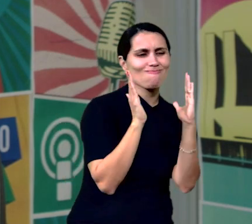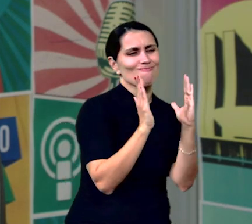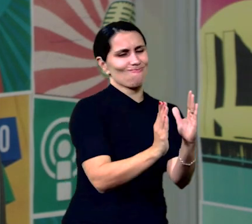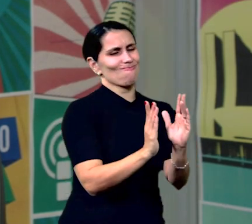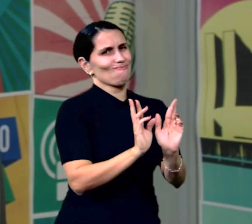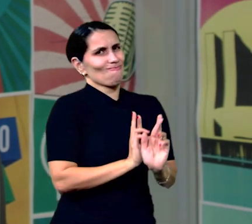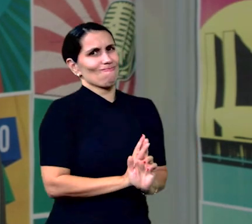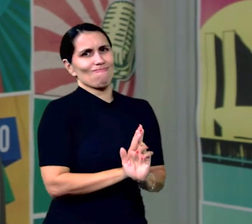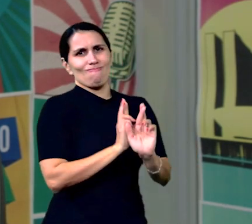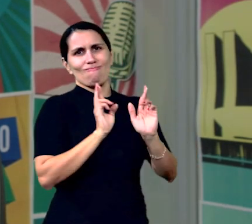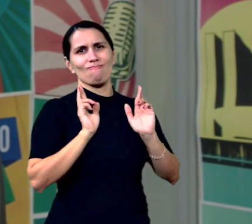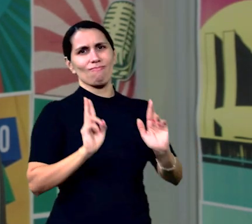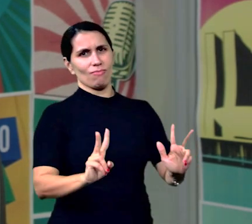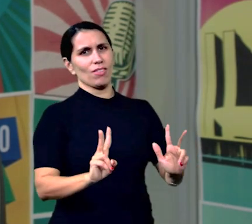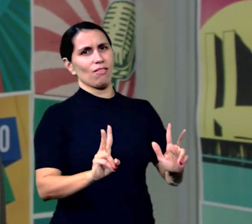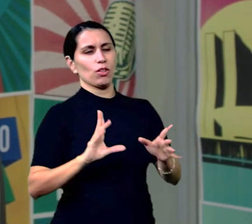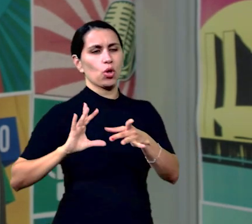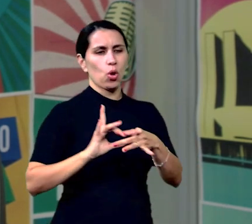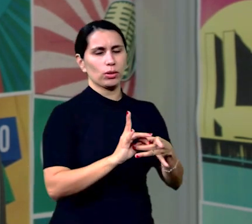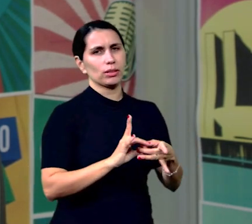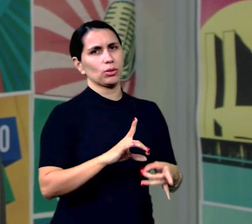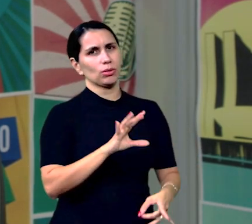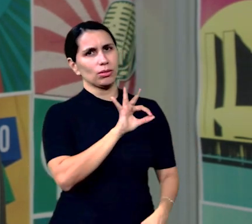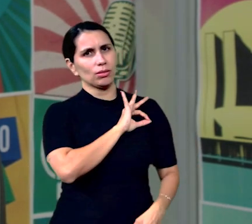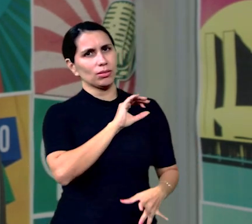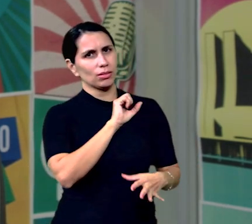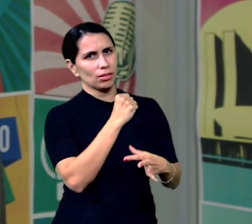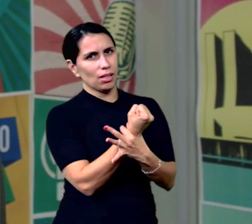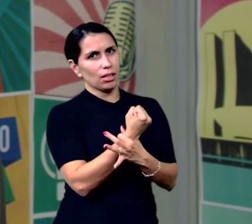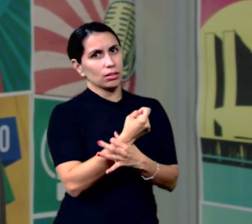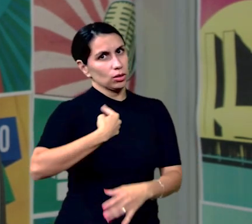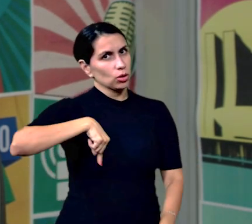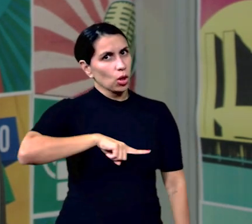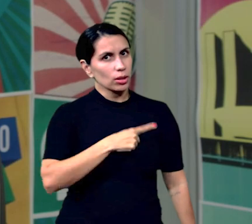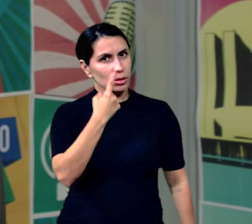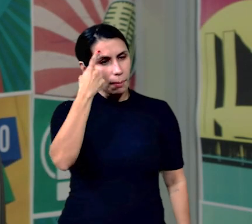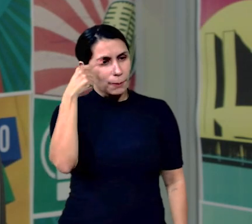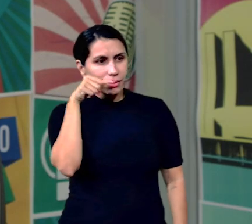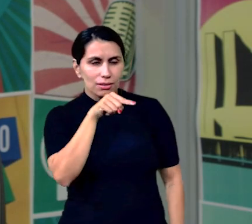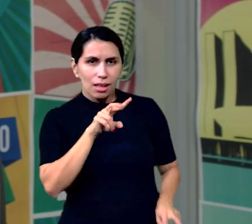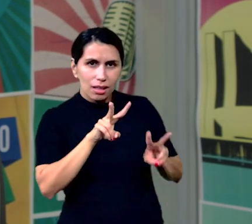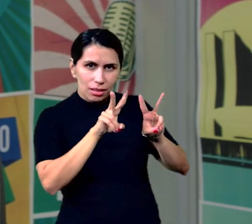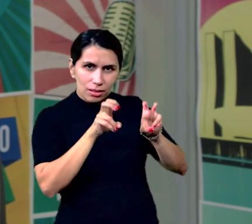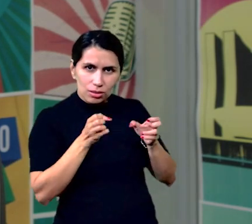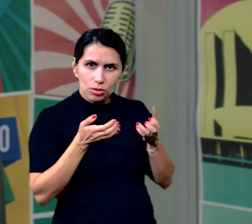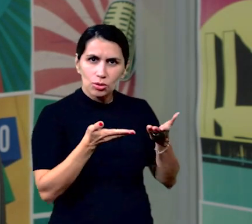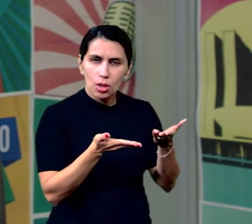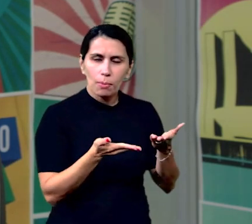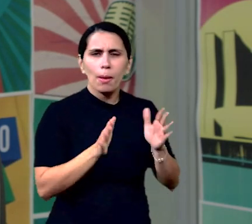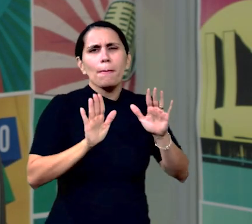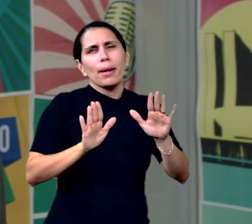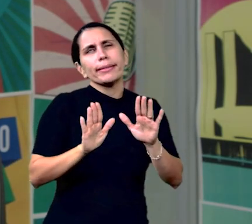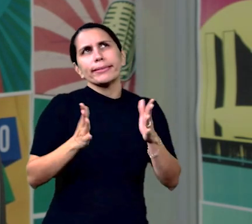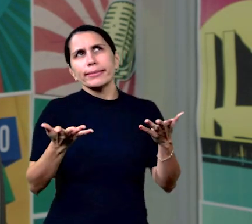da segurança pública, que também a gente precisa pensar sobre isso, não é. Mas em termos da educação, acho que pensarmos